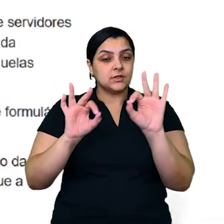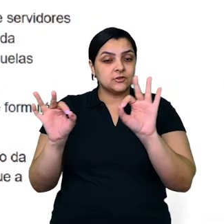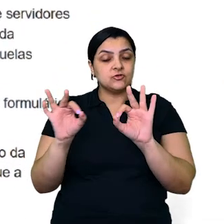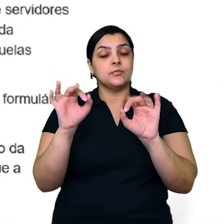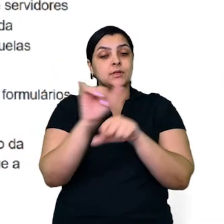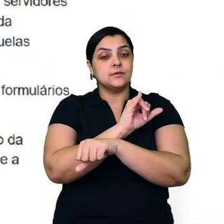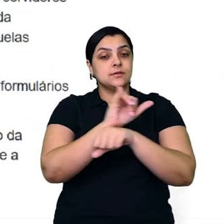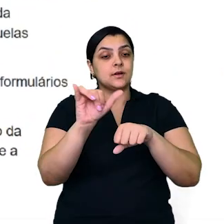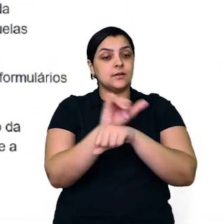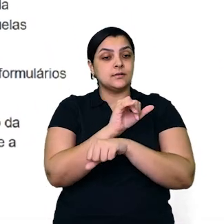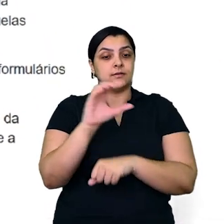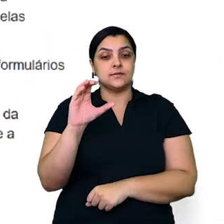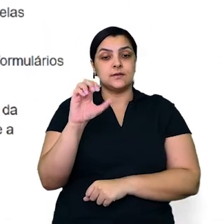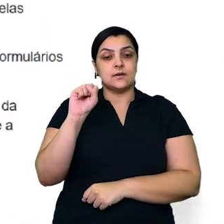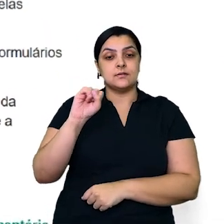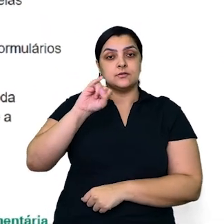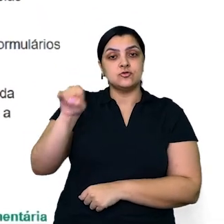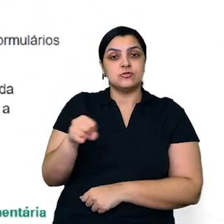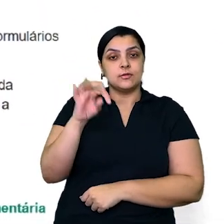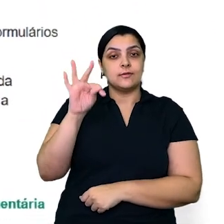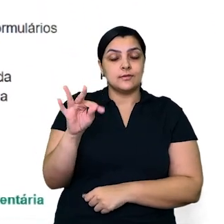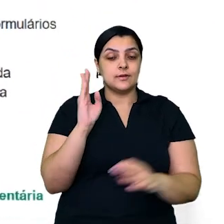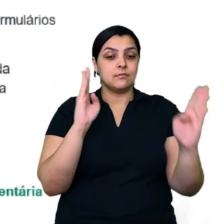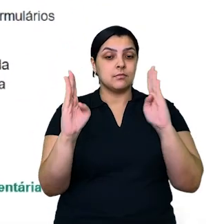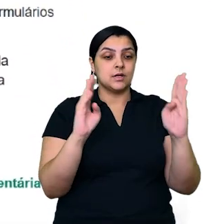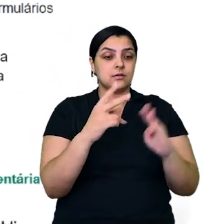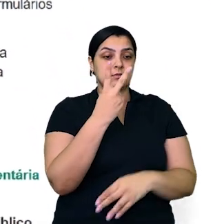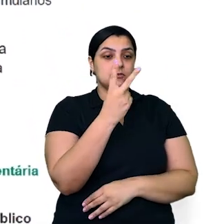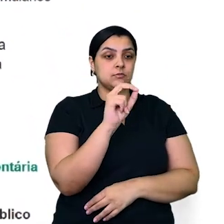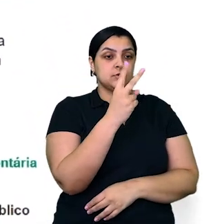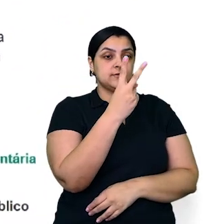planejamento estratégico do CSJT para o período